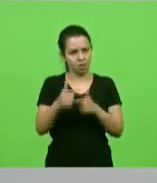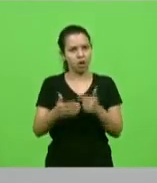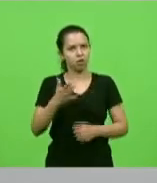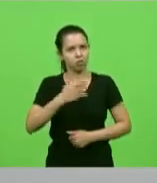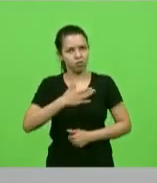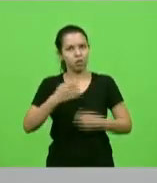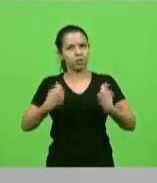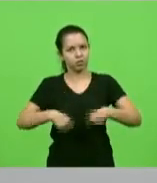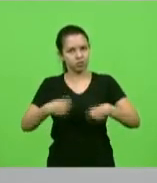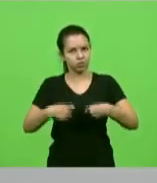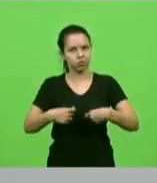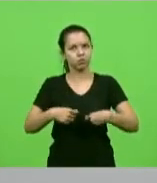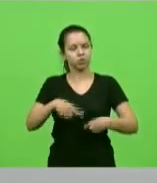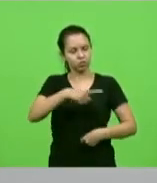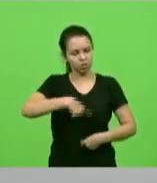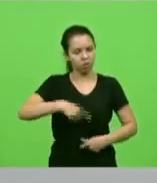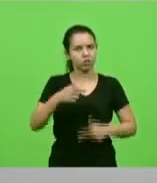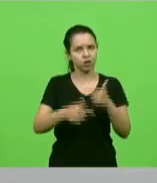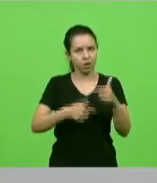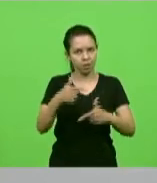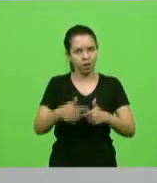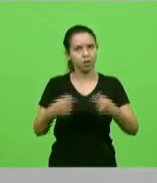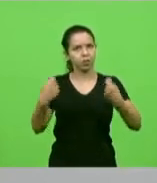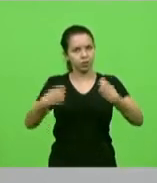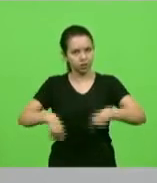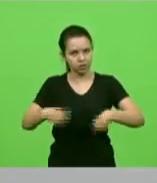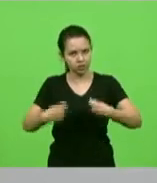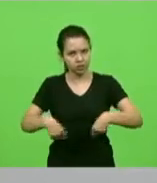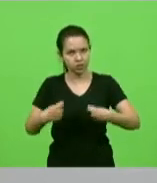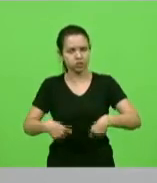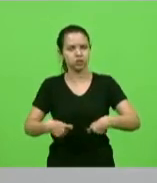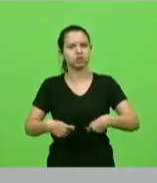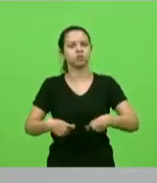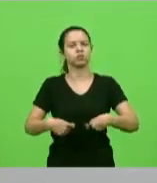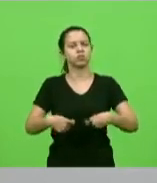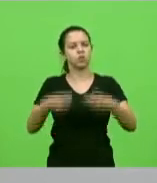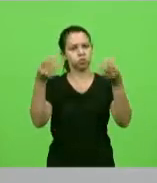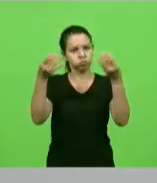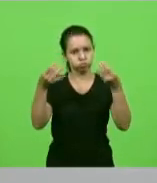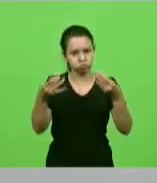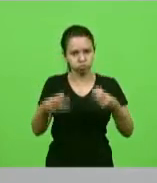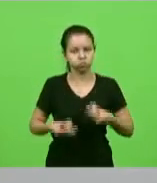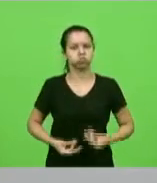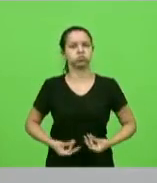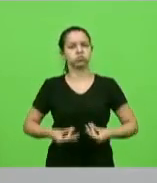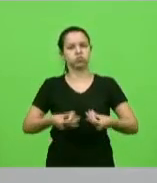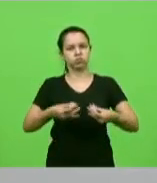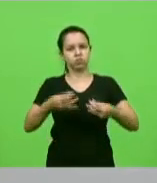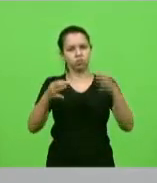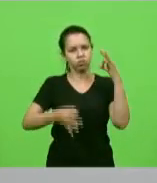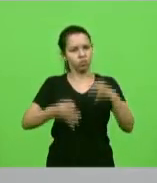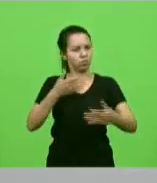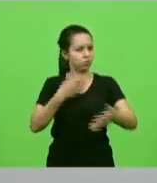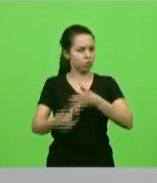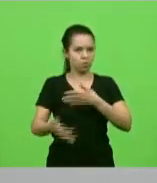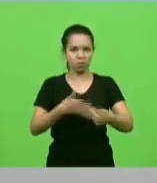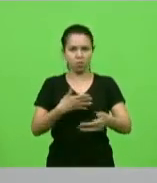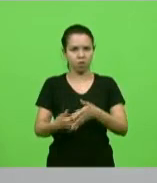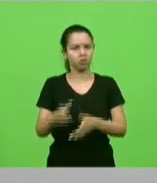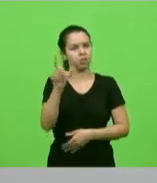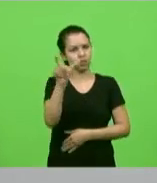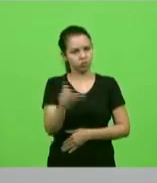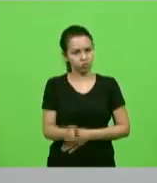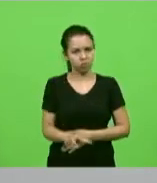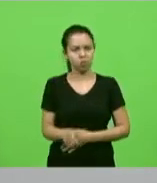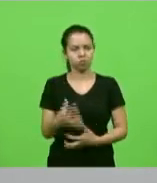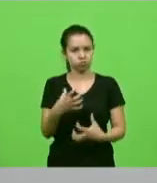a azáfama do nosso serviço tem que ser descortinada, independentemente de quem seja. Doa